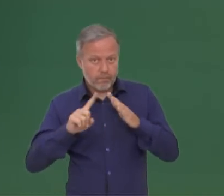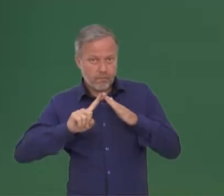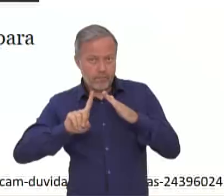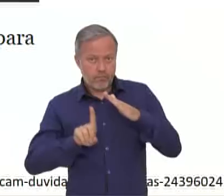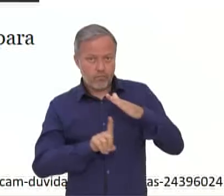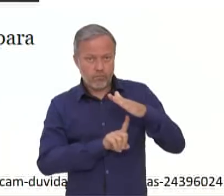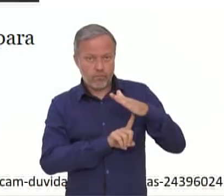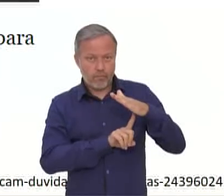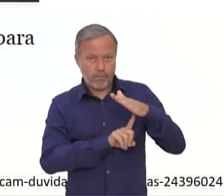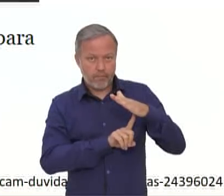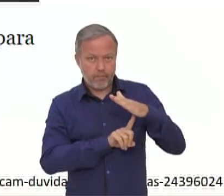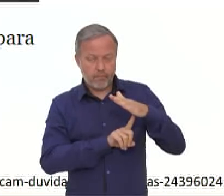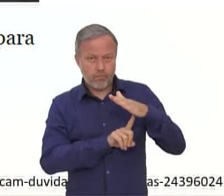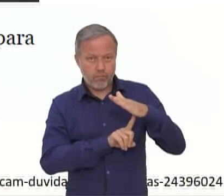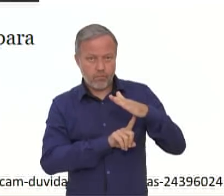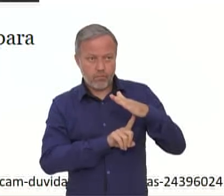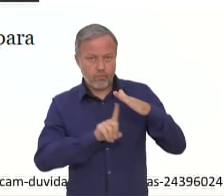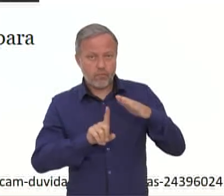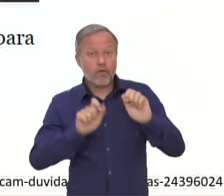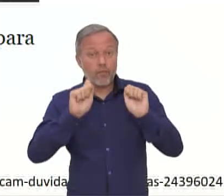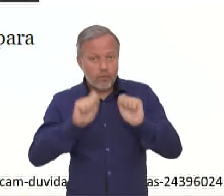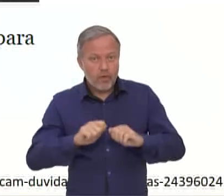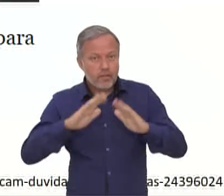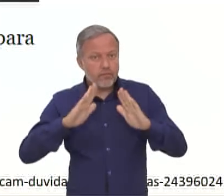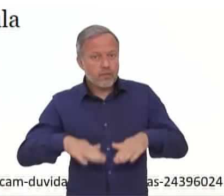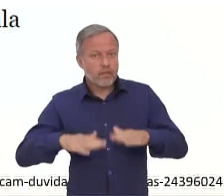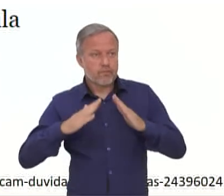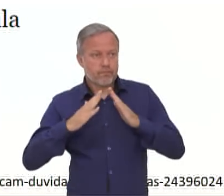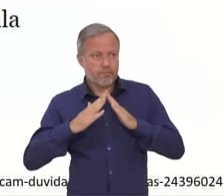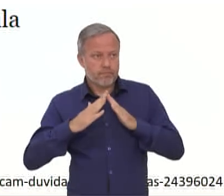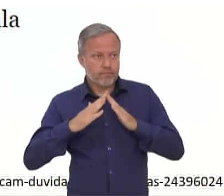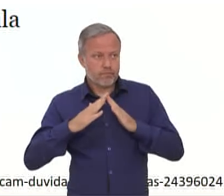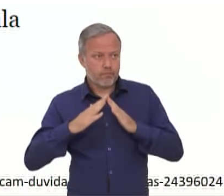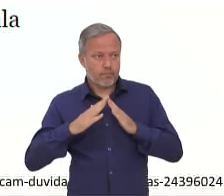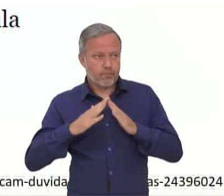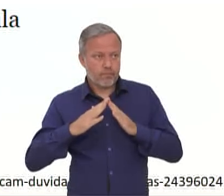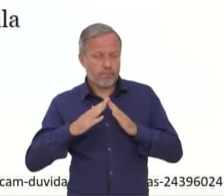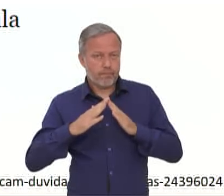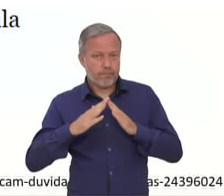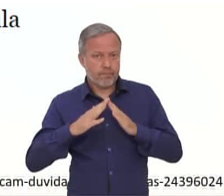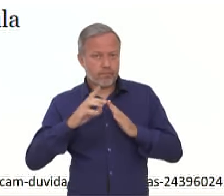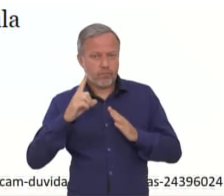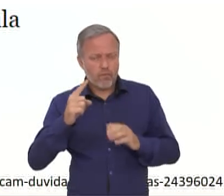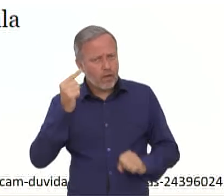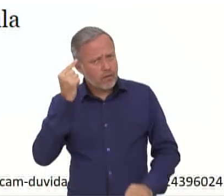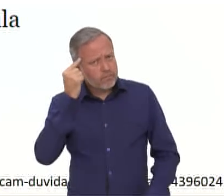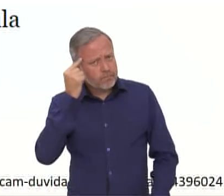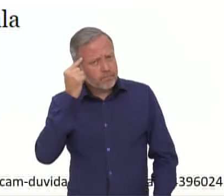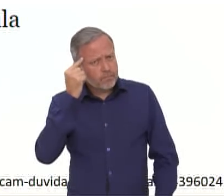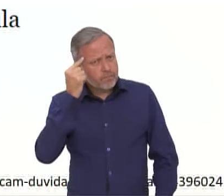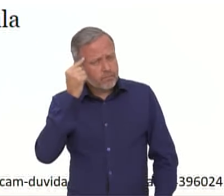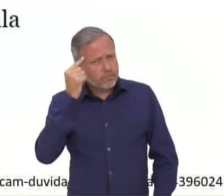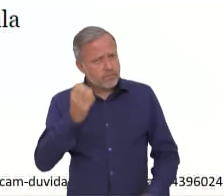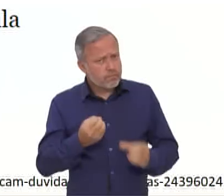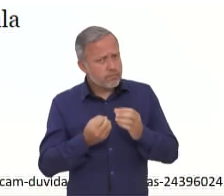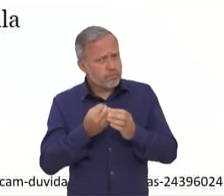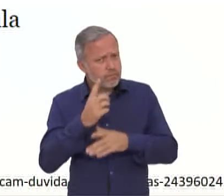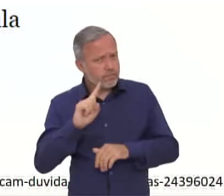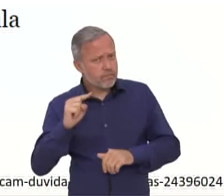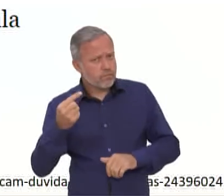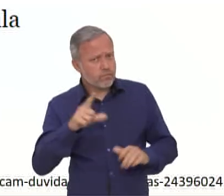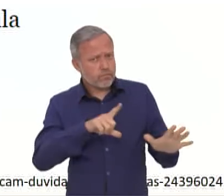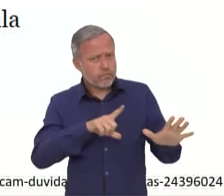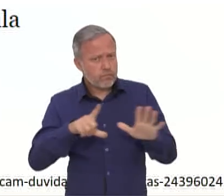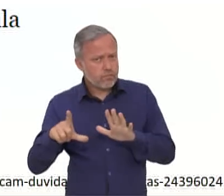isolamento social para quem pode ficar em casa. Uma das dúvidas que surgiram na última